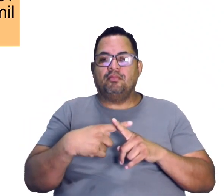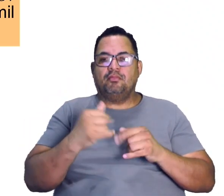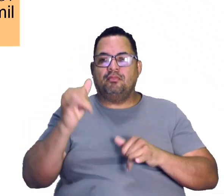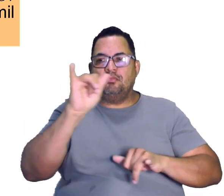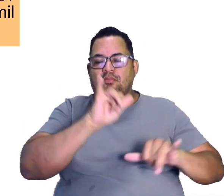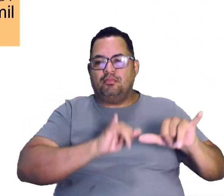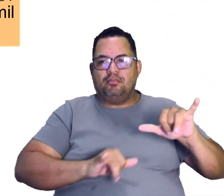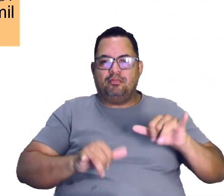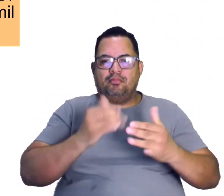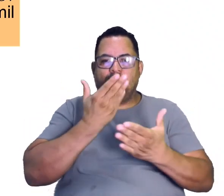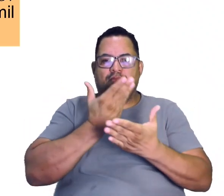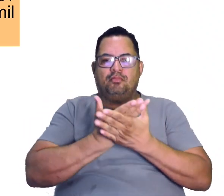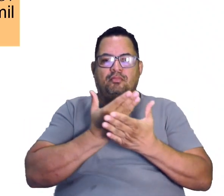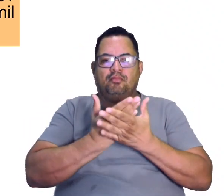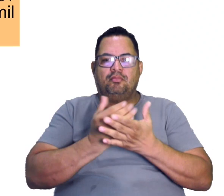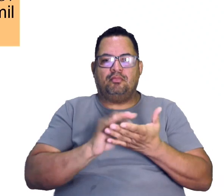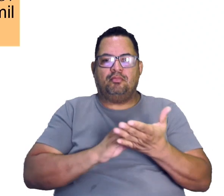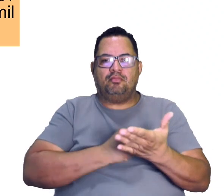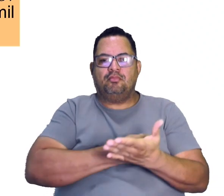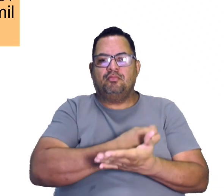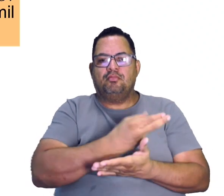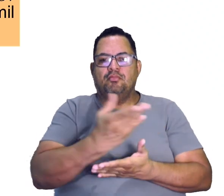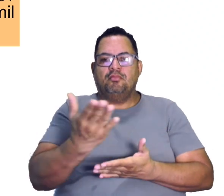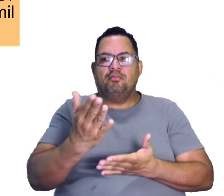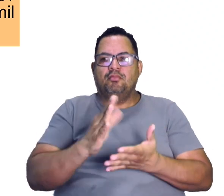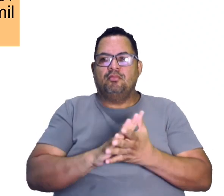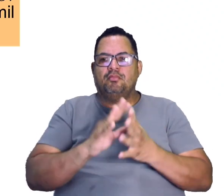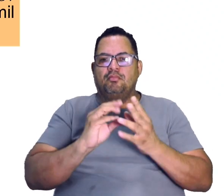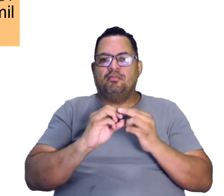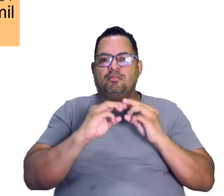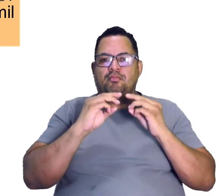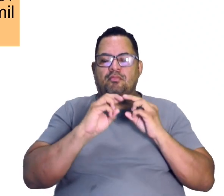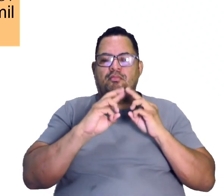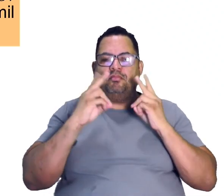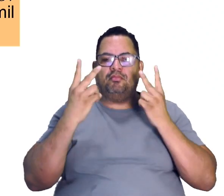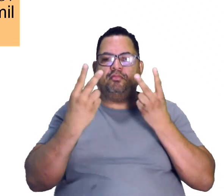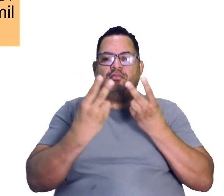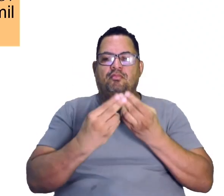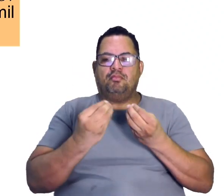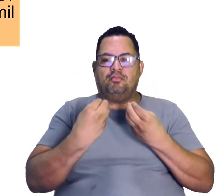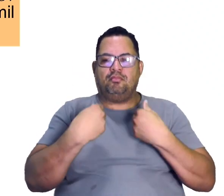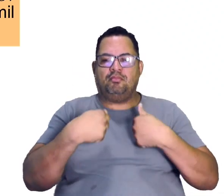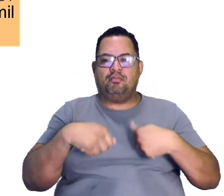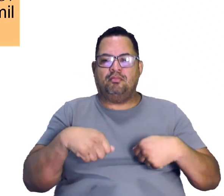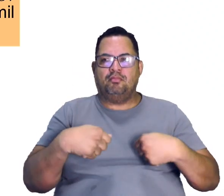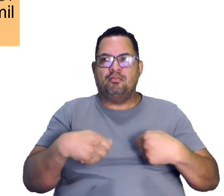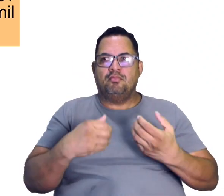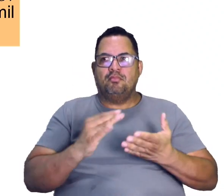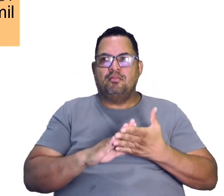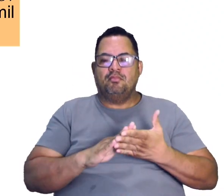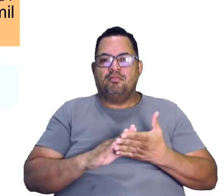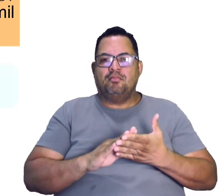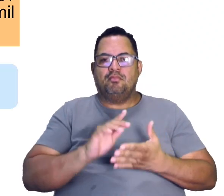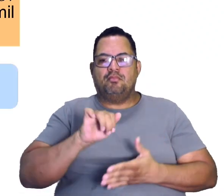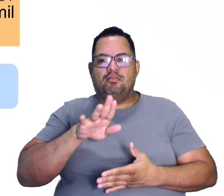vai estudar quantidades de matéria, vai estudar. E, para isso, a gente precisa saber que grandeza nós estamos utilizando,